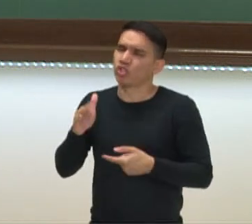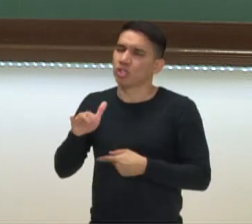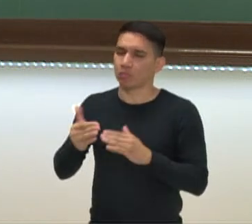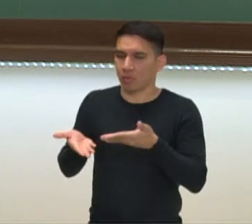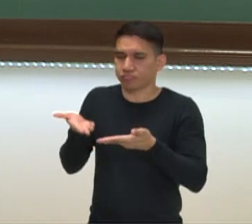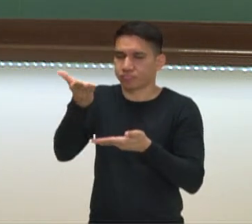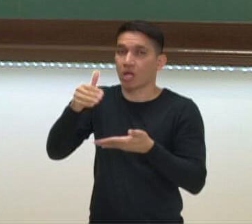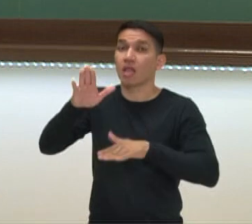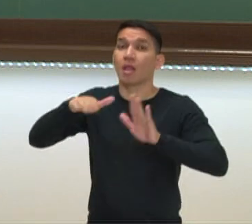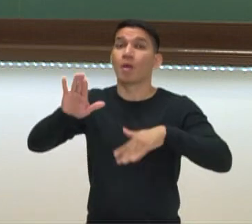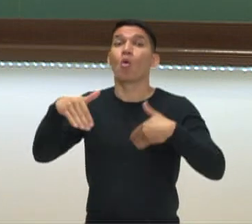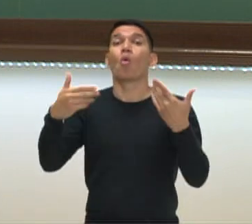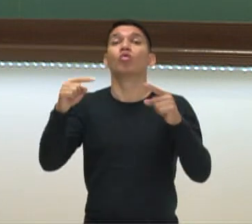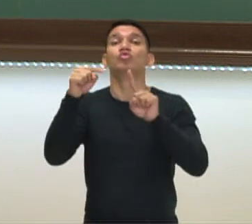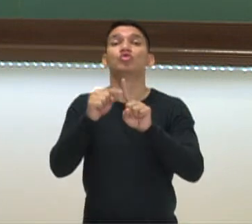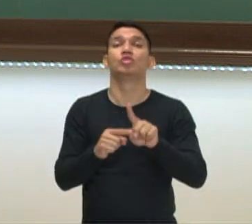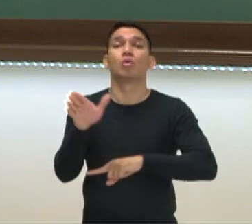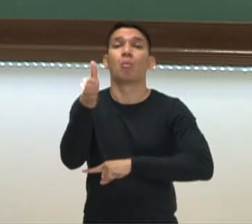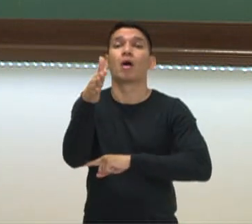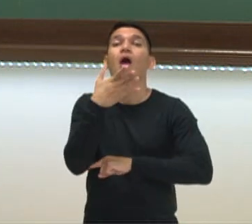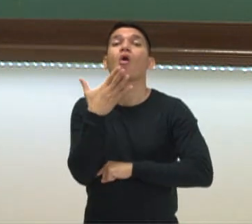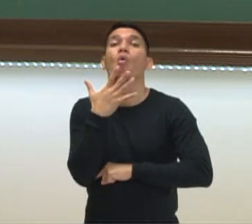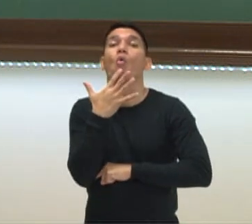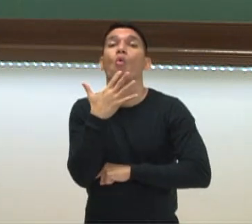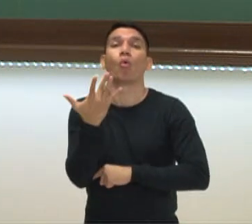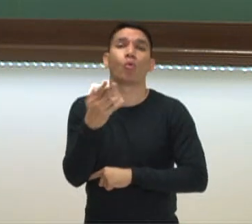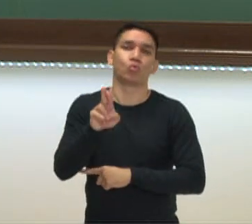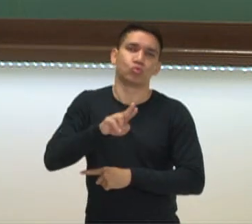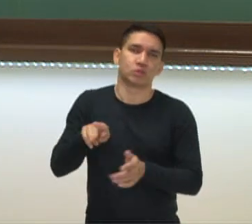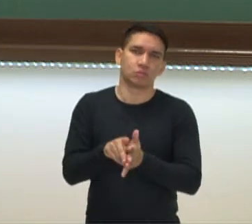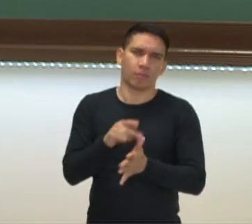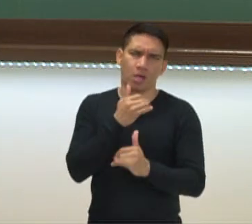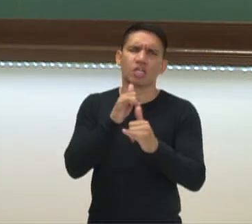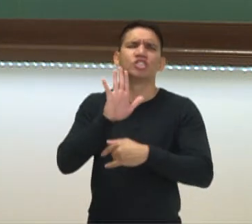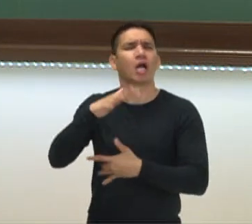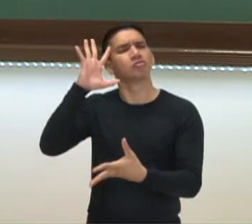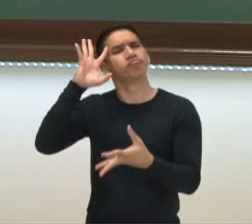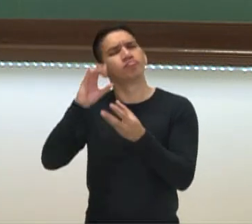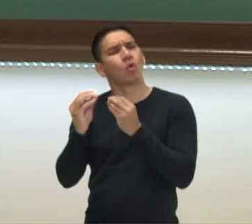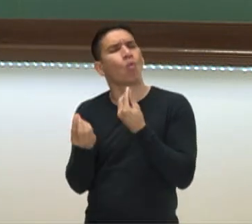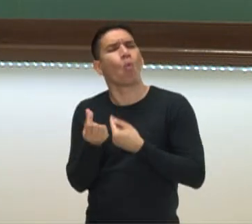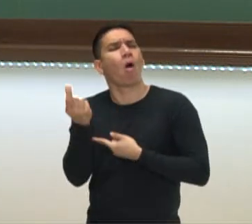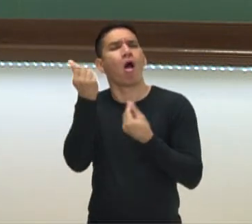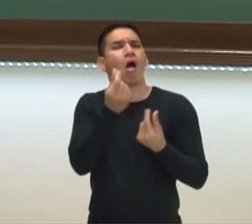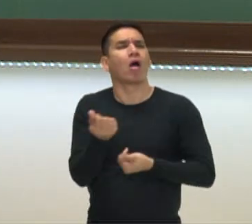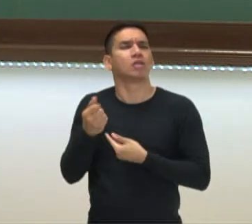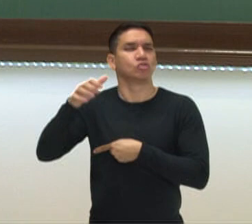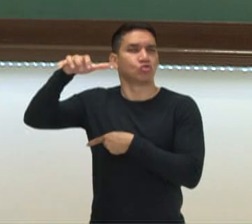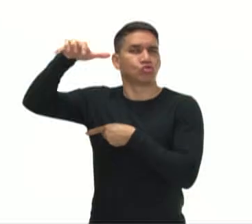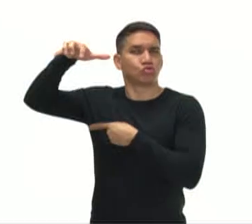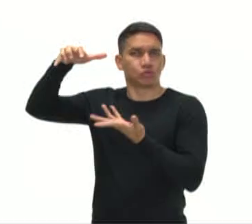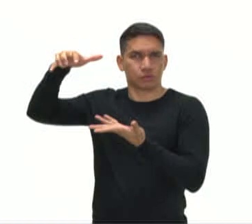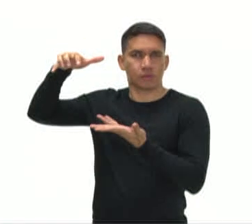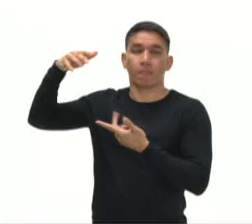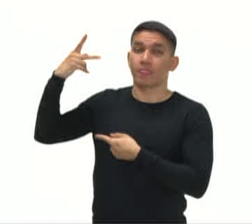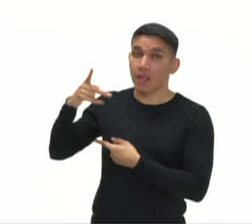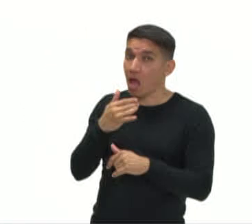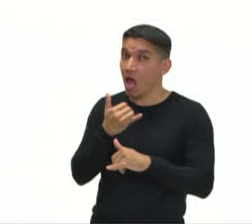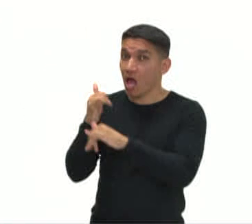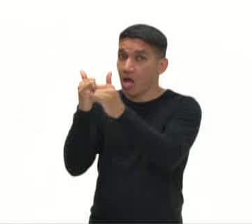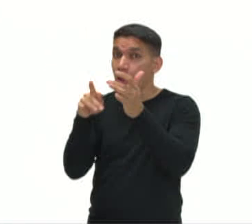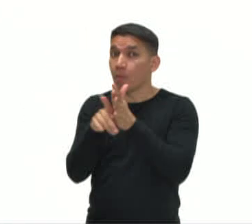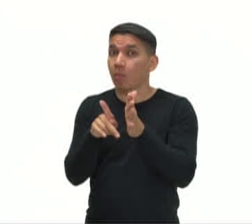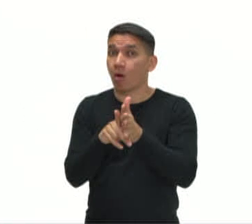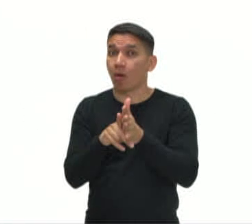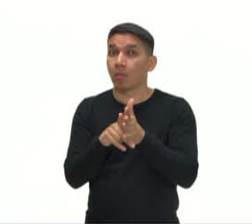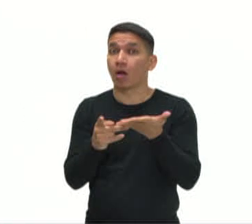da bandeira que nós estamos na energia. Mas já dá para a gente ter uma noção de quanto custa o chuveiro. A energia é a potência vezes o